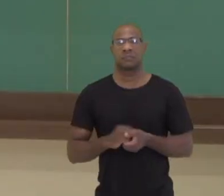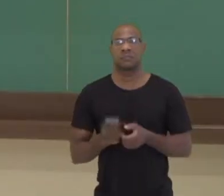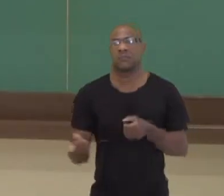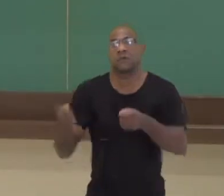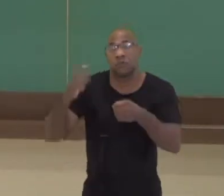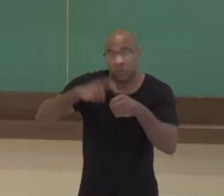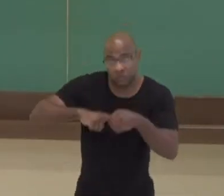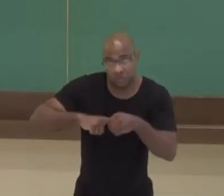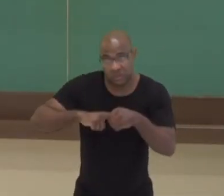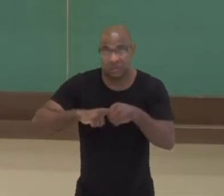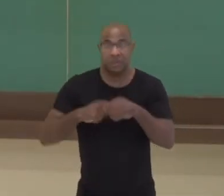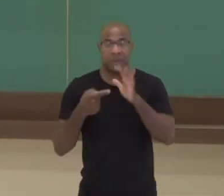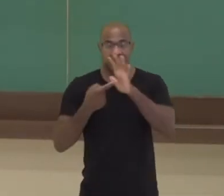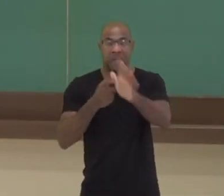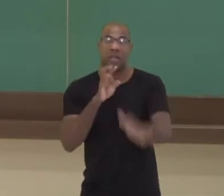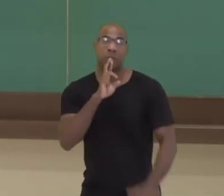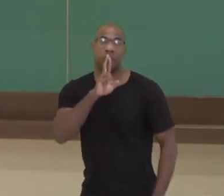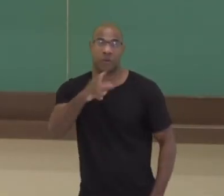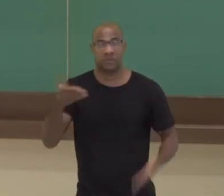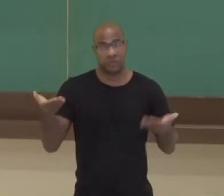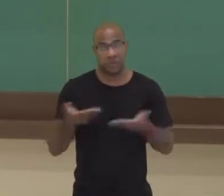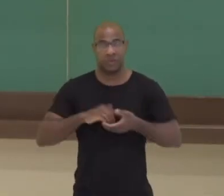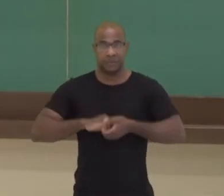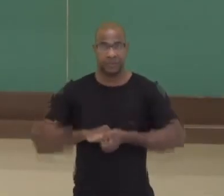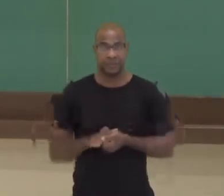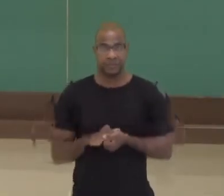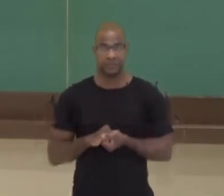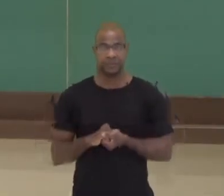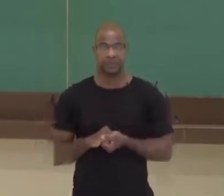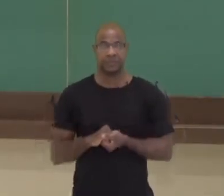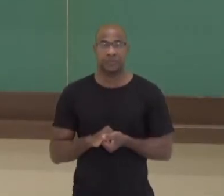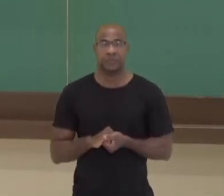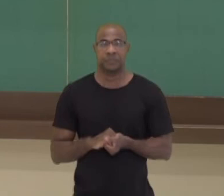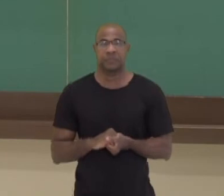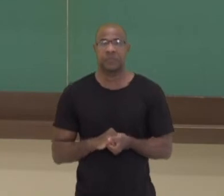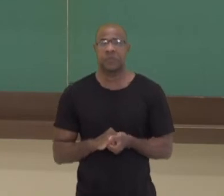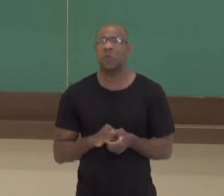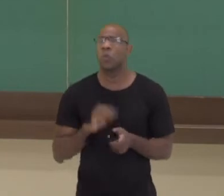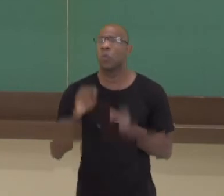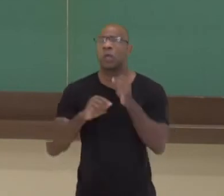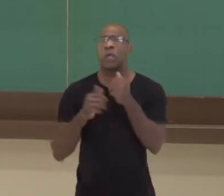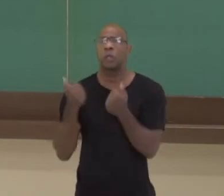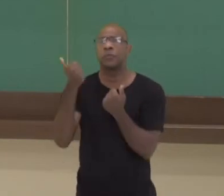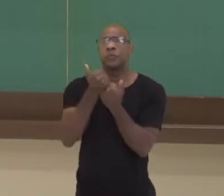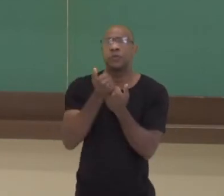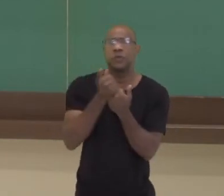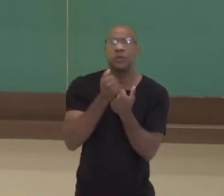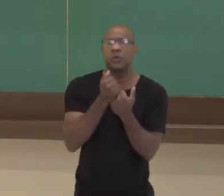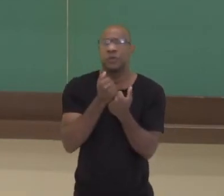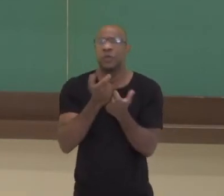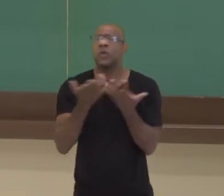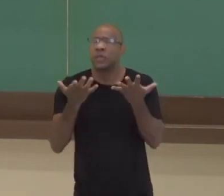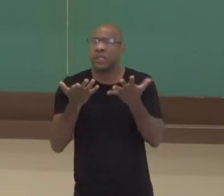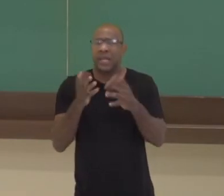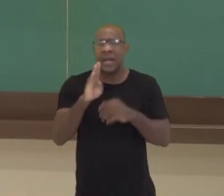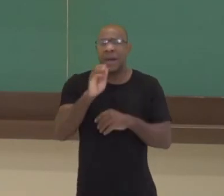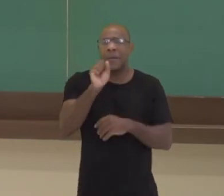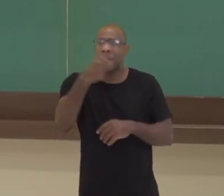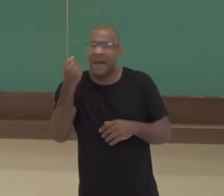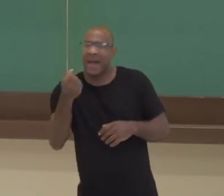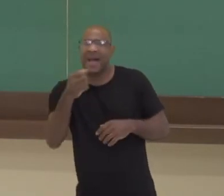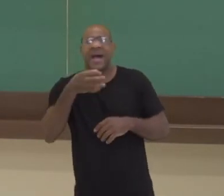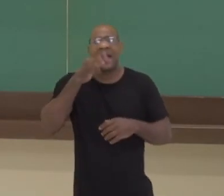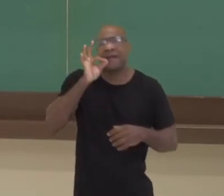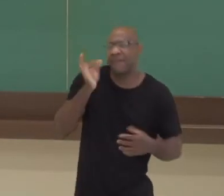Voltei gabaritar contigo atividade 2. Olha só. O que substituiu os cafés, as matinês e anedotas de